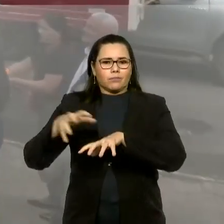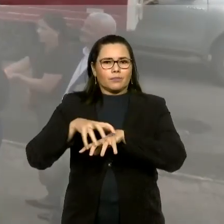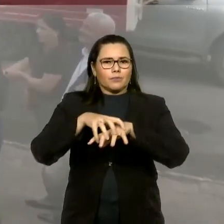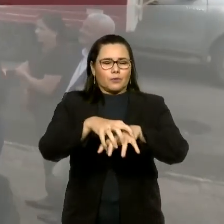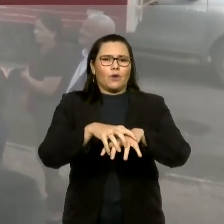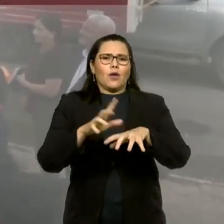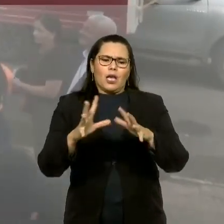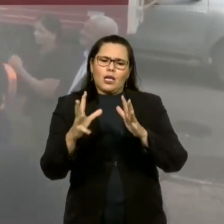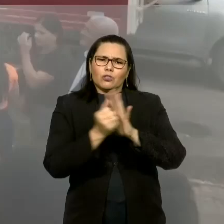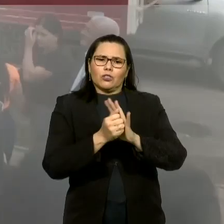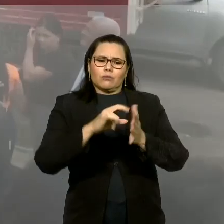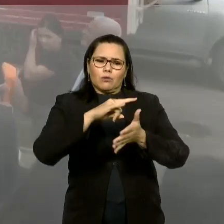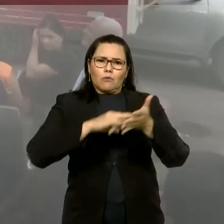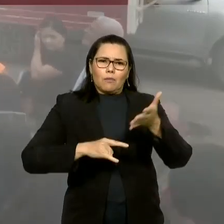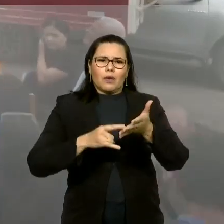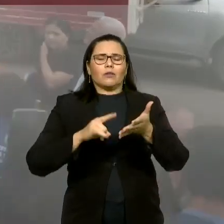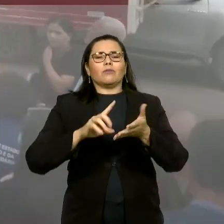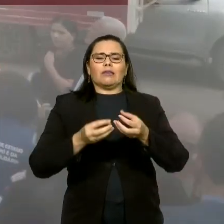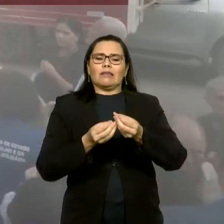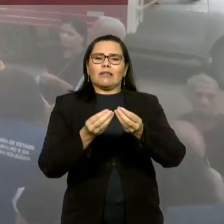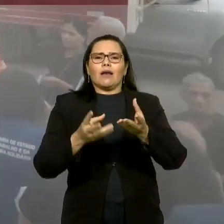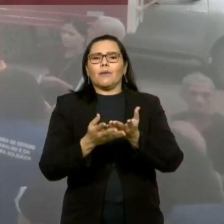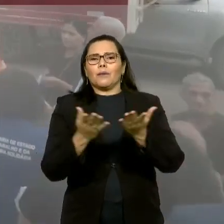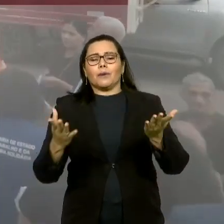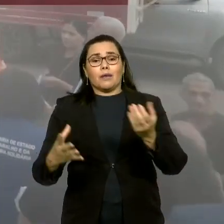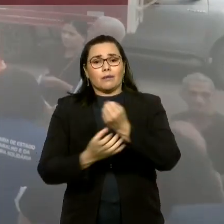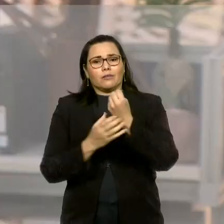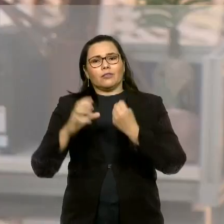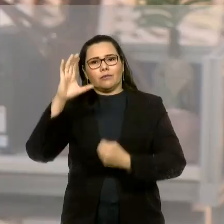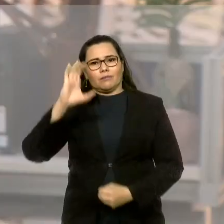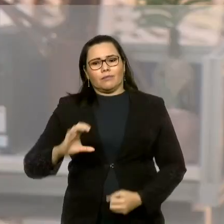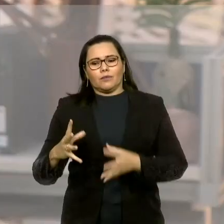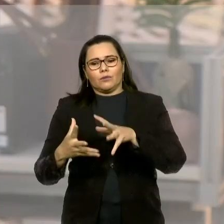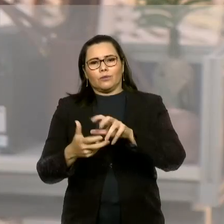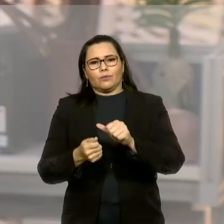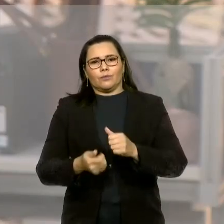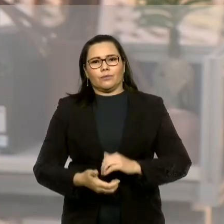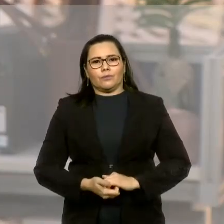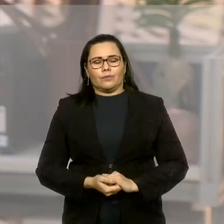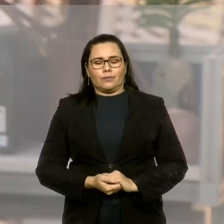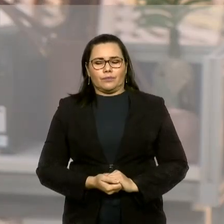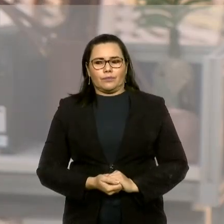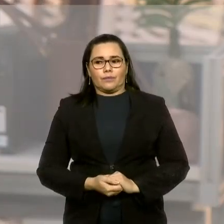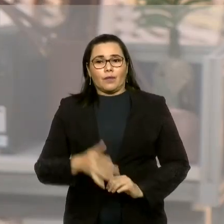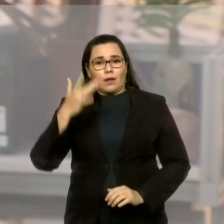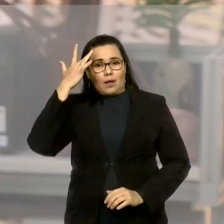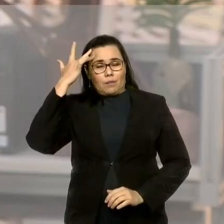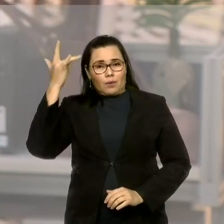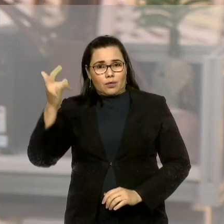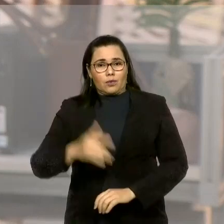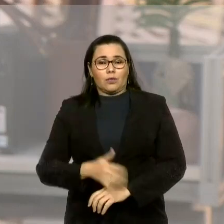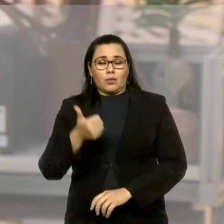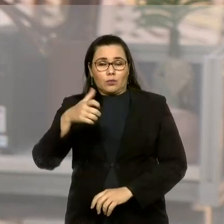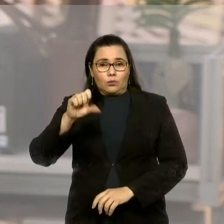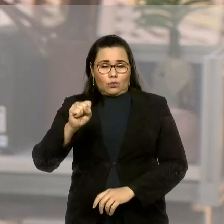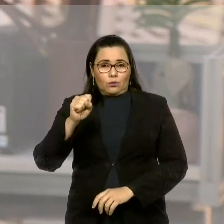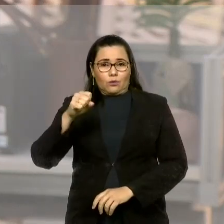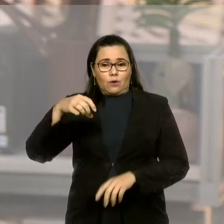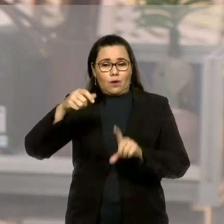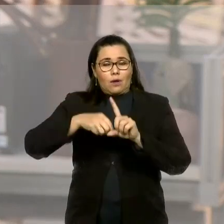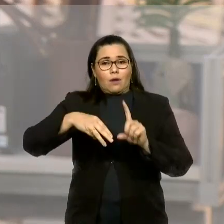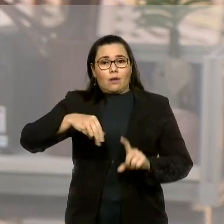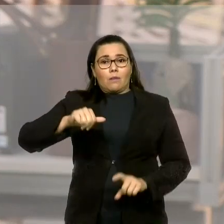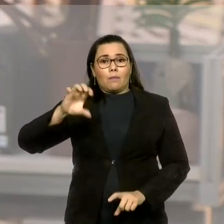documentos para garantir a cidadania a todos amanhã 18 de Maio é o dia nacional de